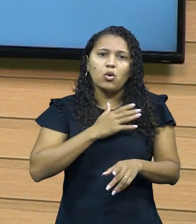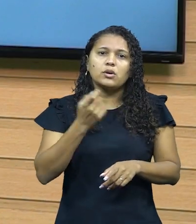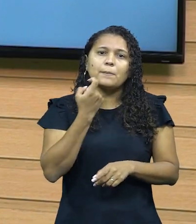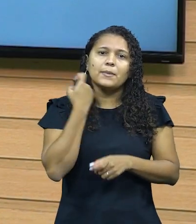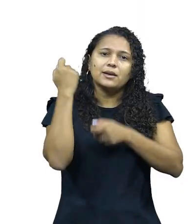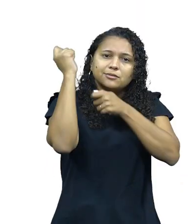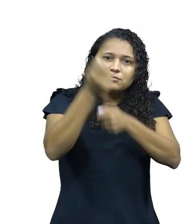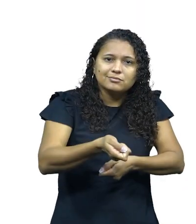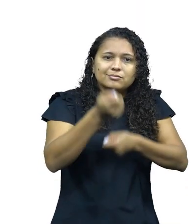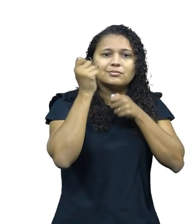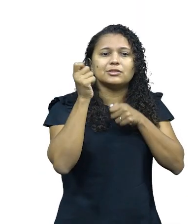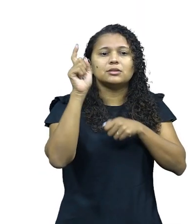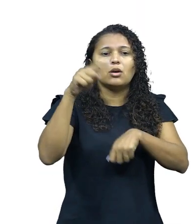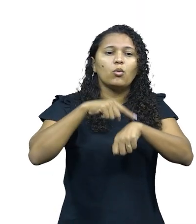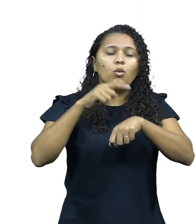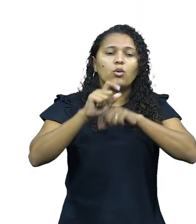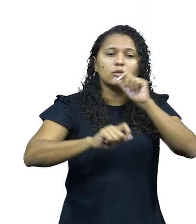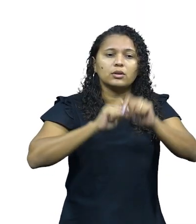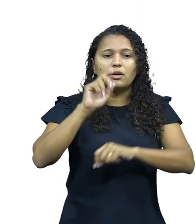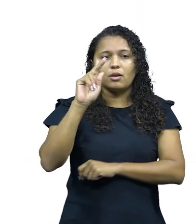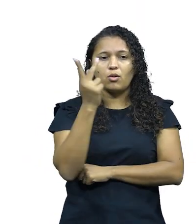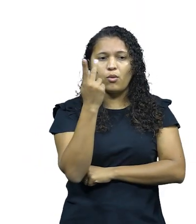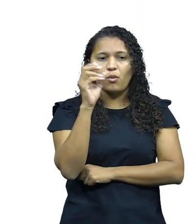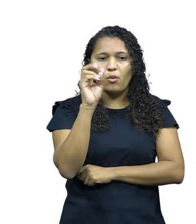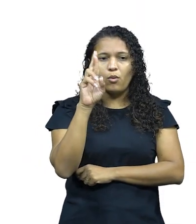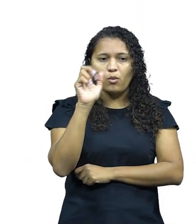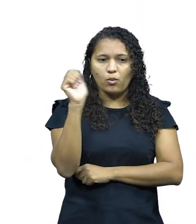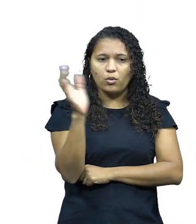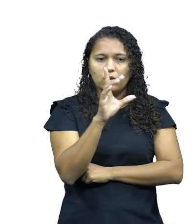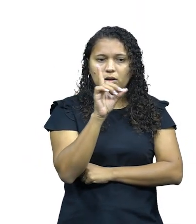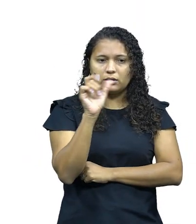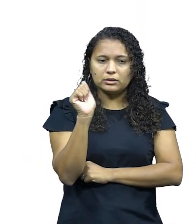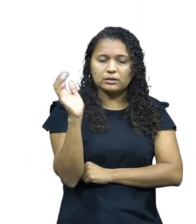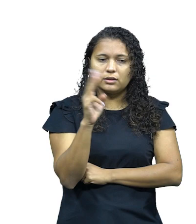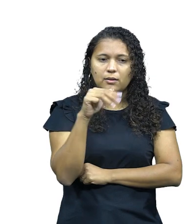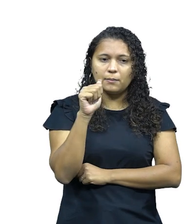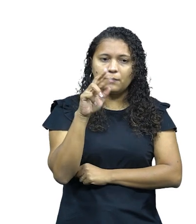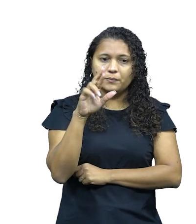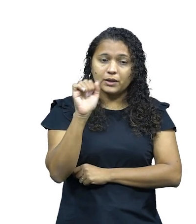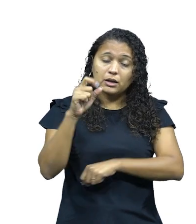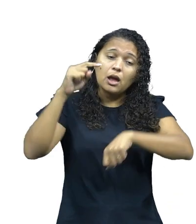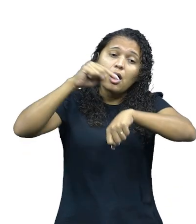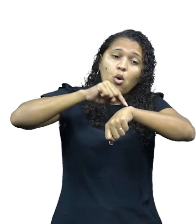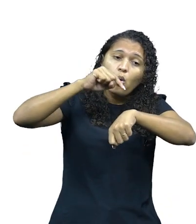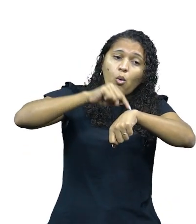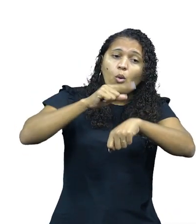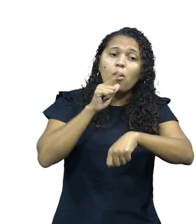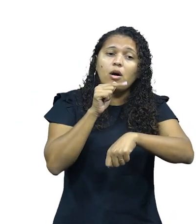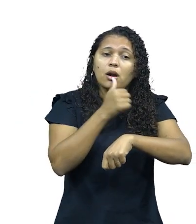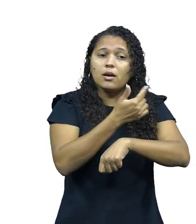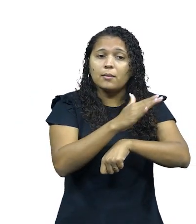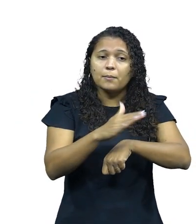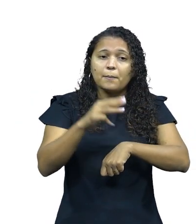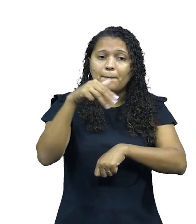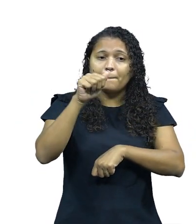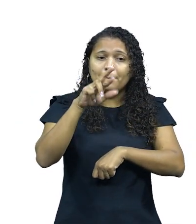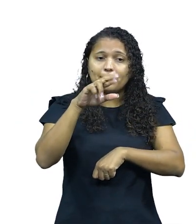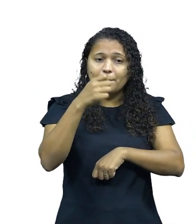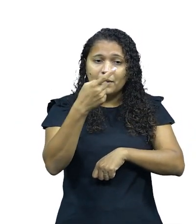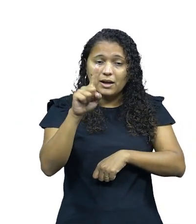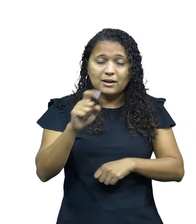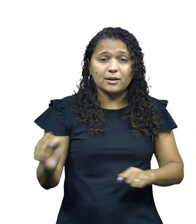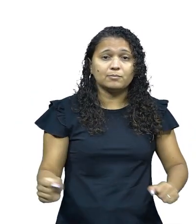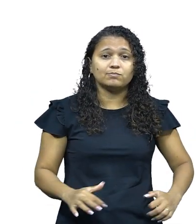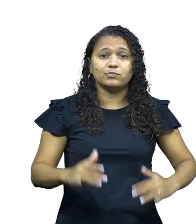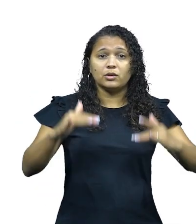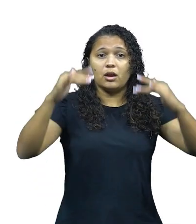deve saber, né? É a hora da maré. Ela trata-se do horário em que a maré estará alta